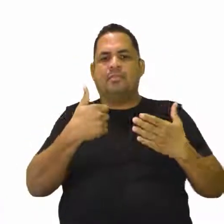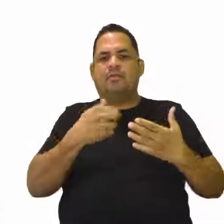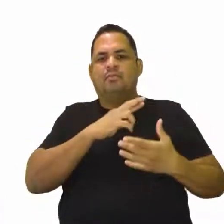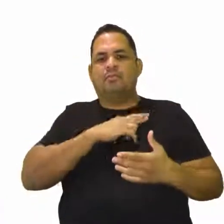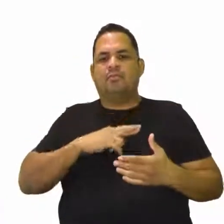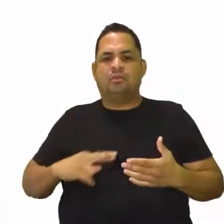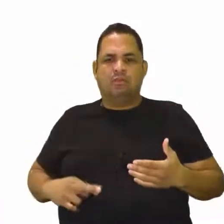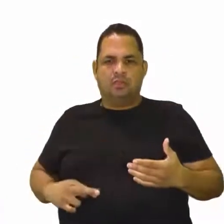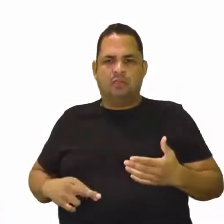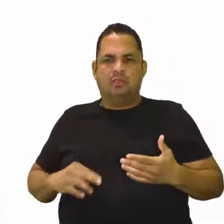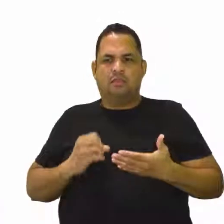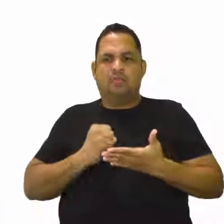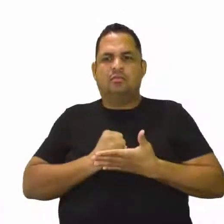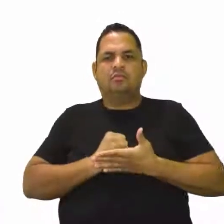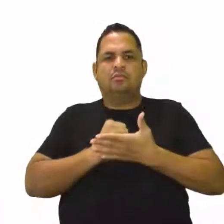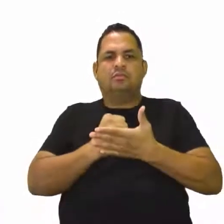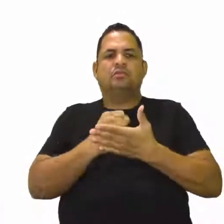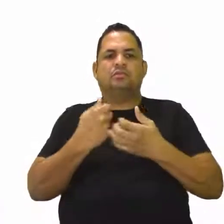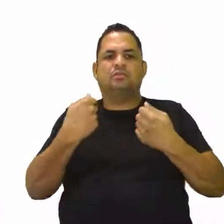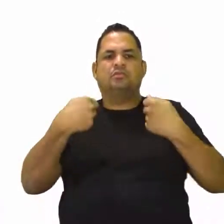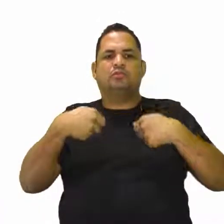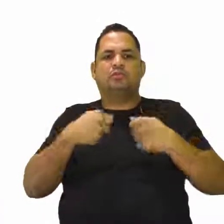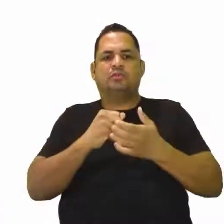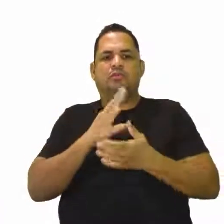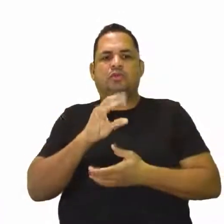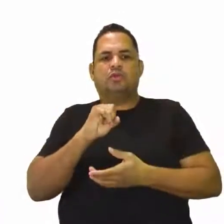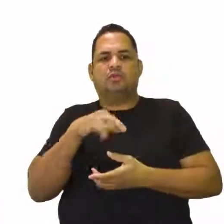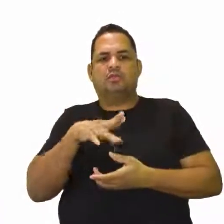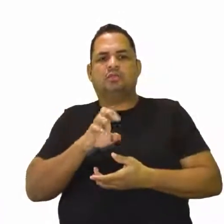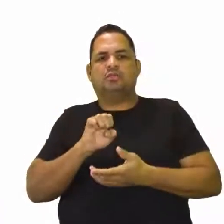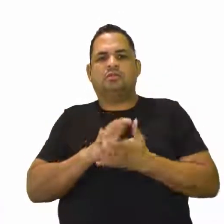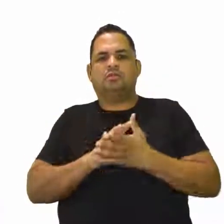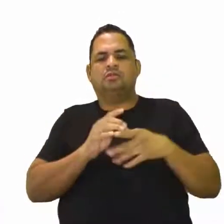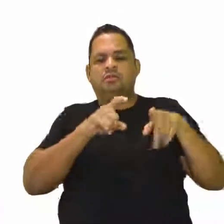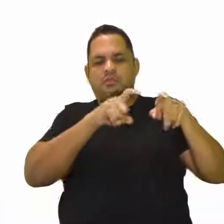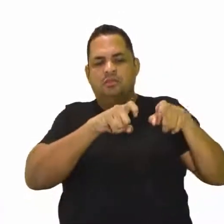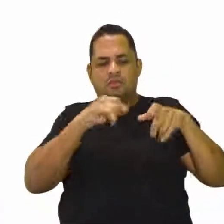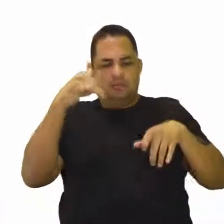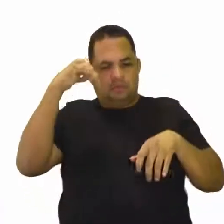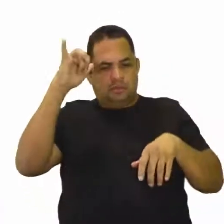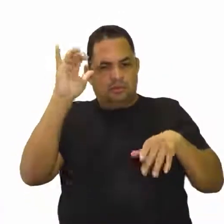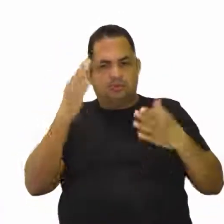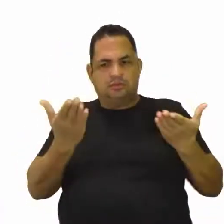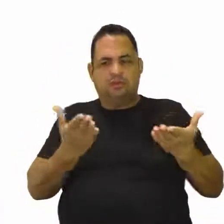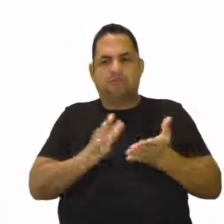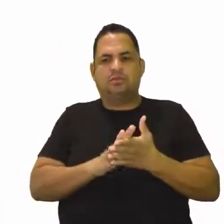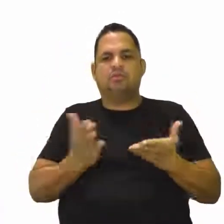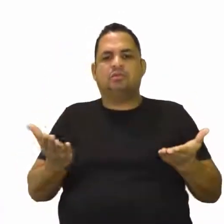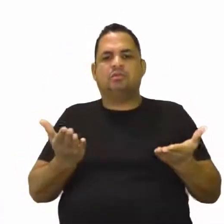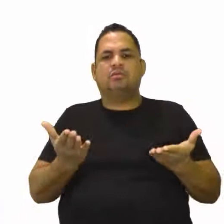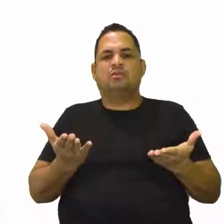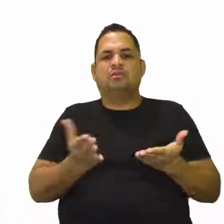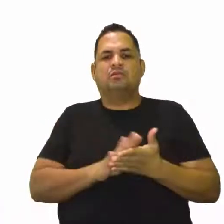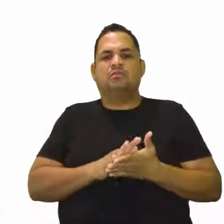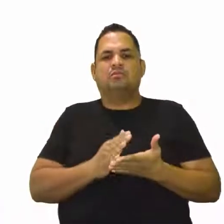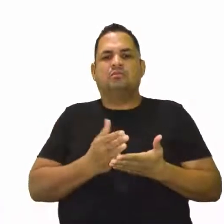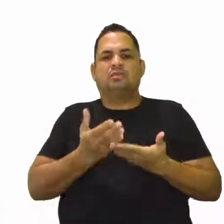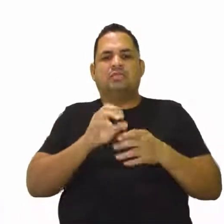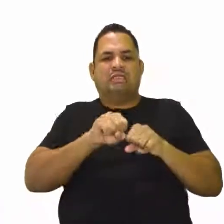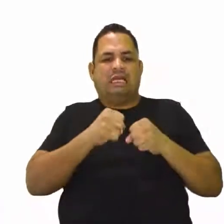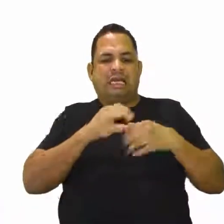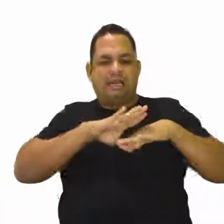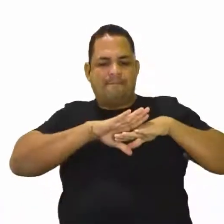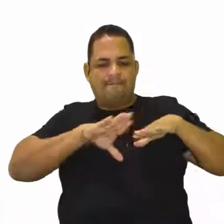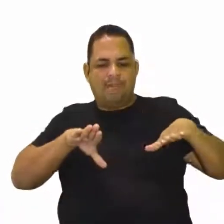Primeira República, baseada no poder dos coronéis fazendeiros. Ele queria desmontar